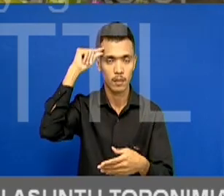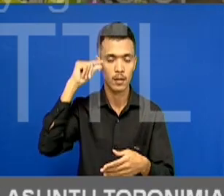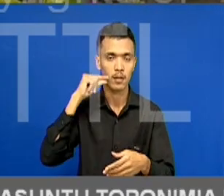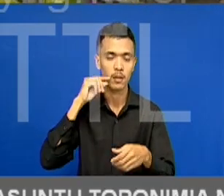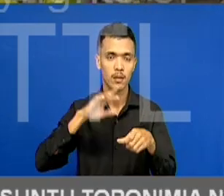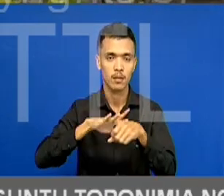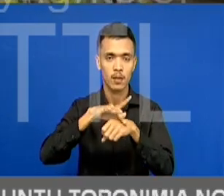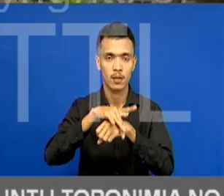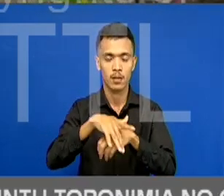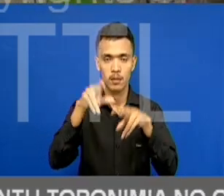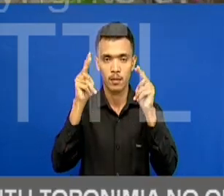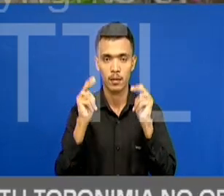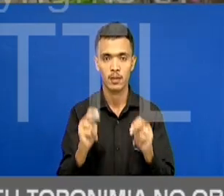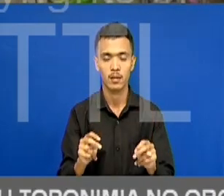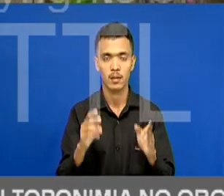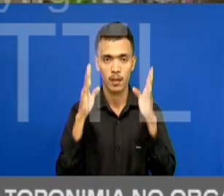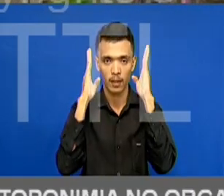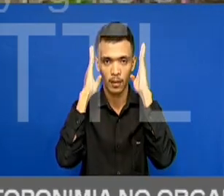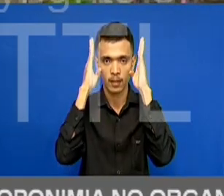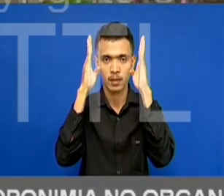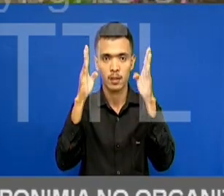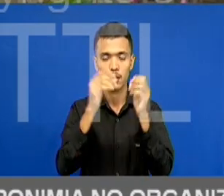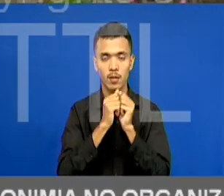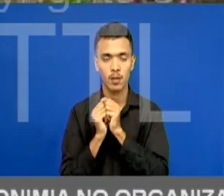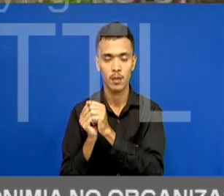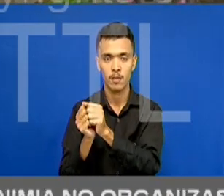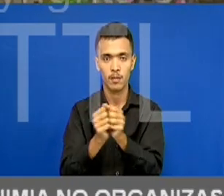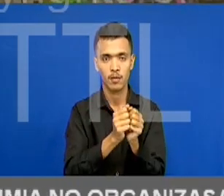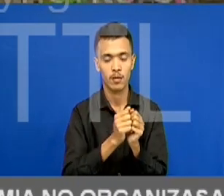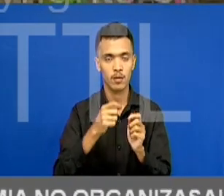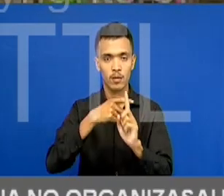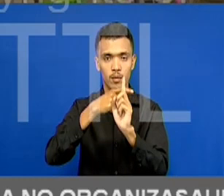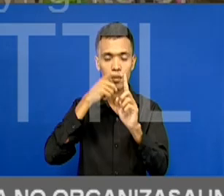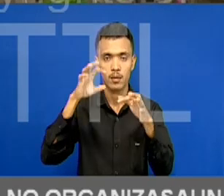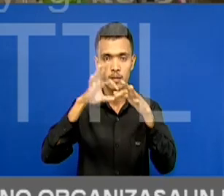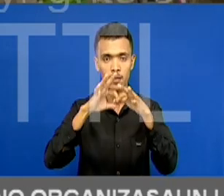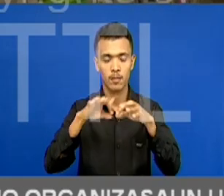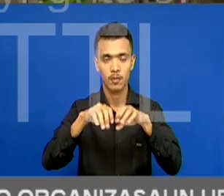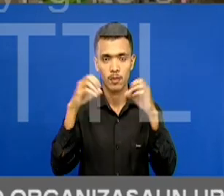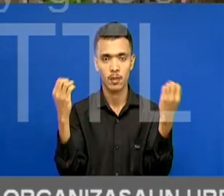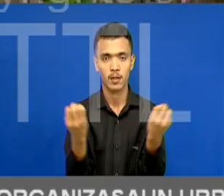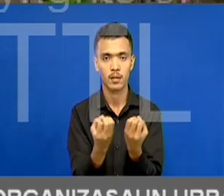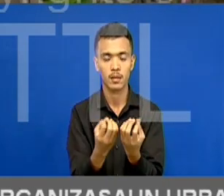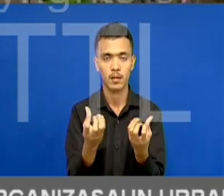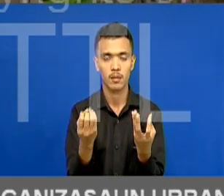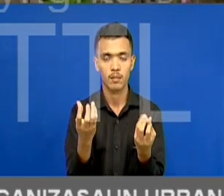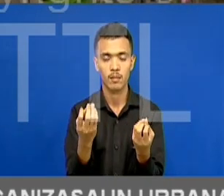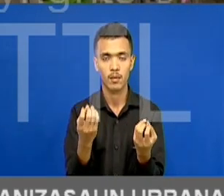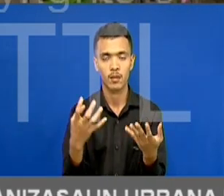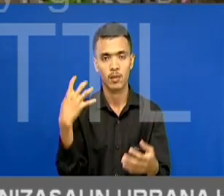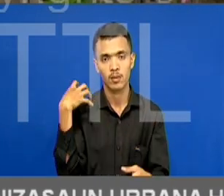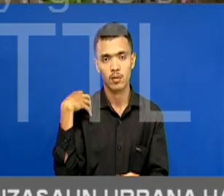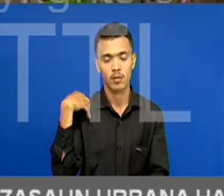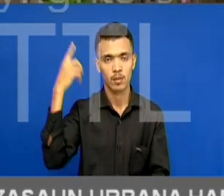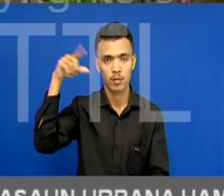precisa atu hetan atenção hamutu Husi membro hotu nebe mai su organisasaun oiwen husi insan governu rasik nunemos